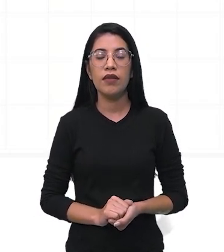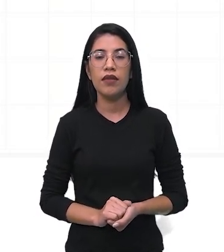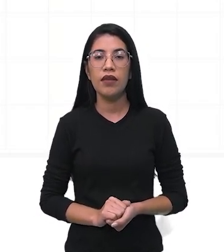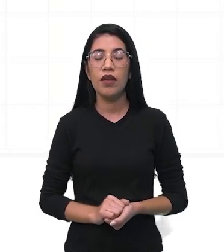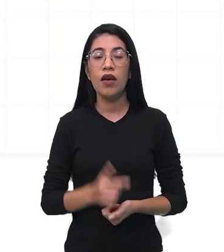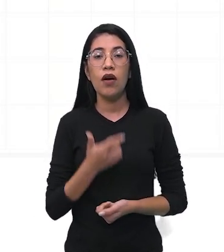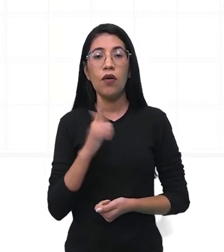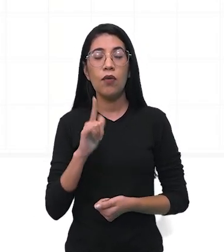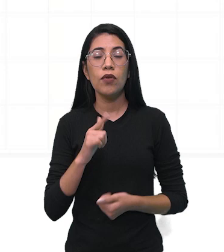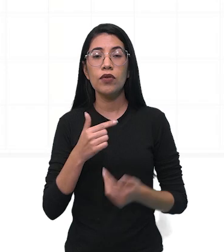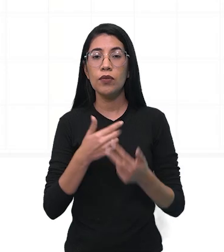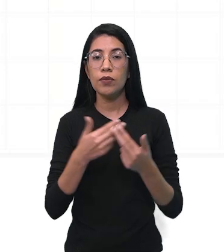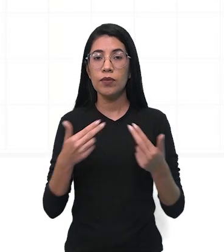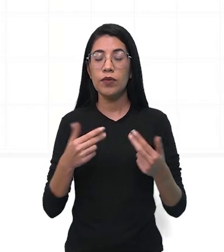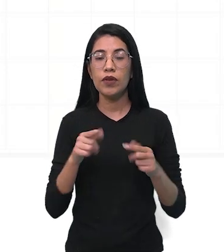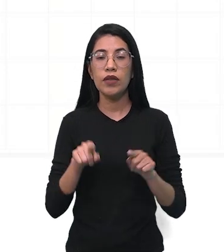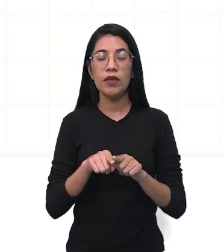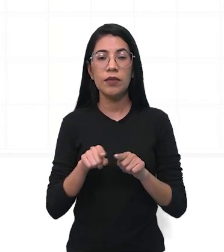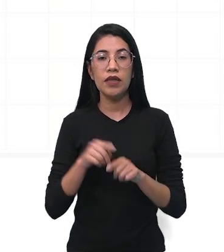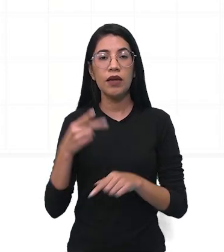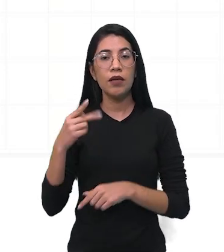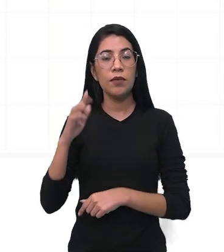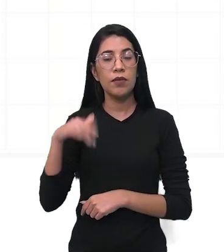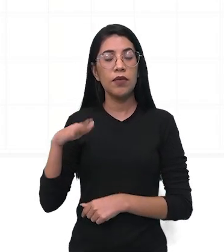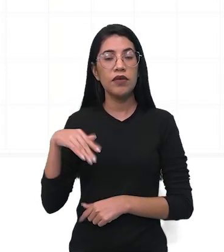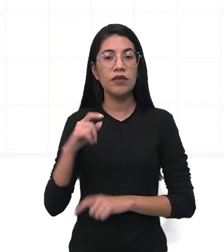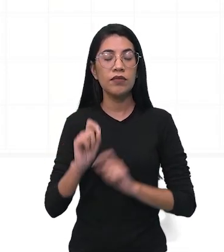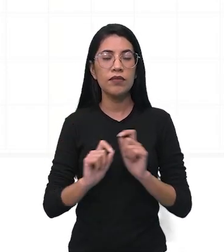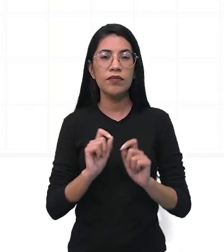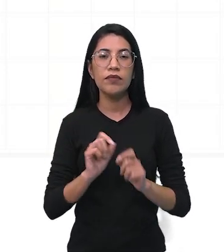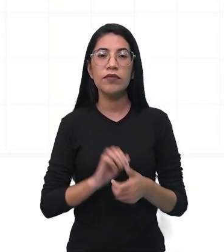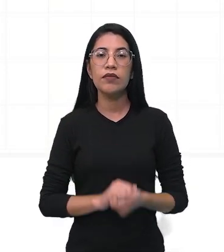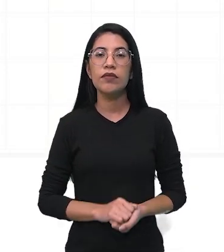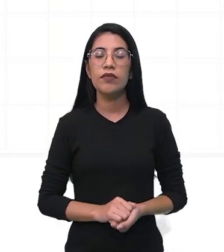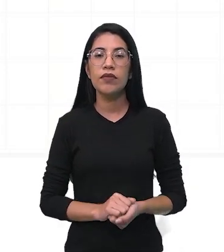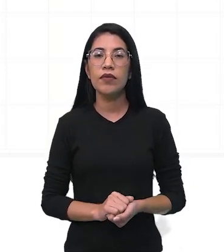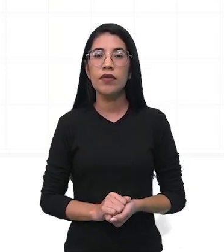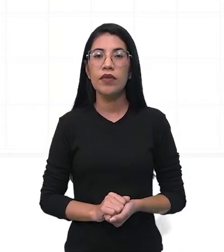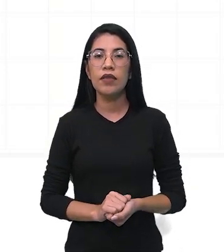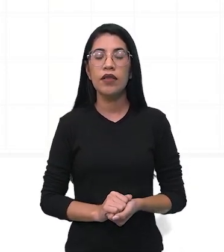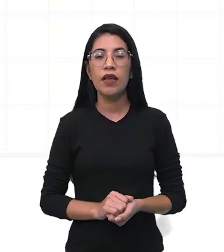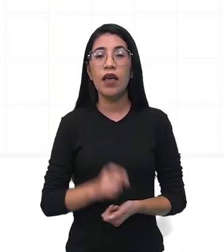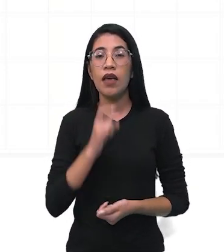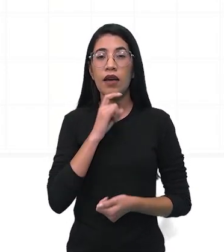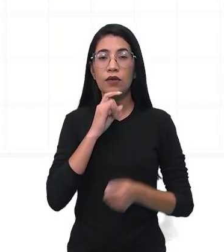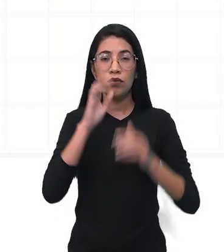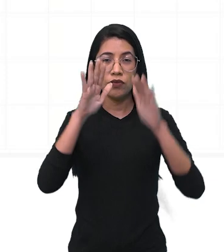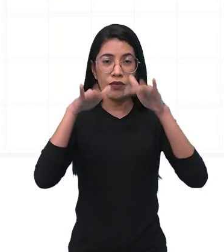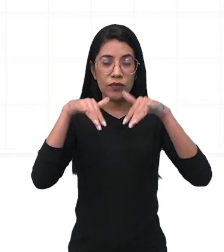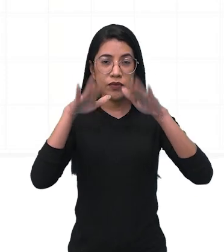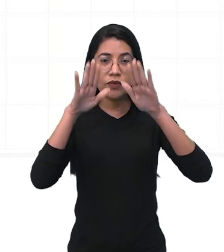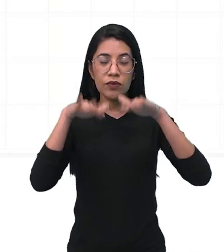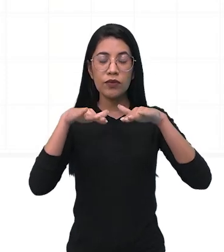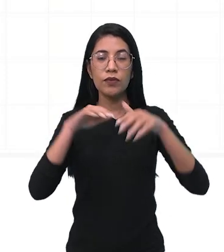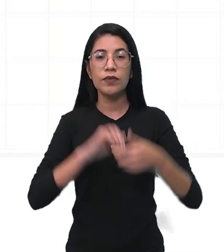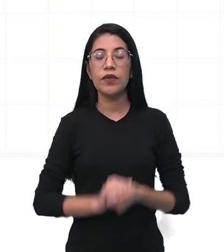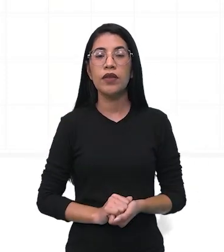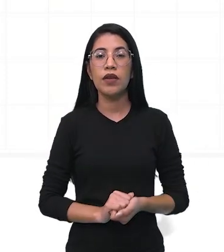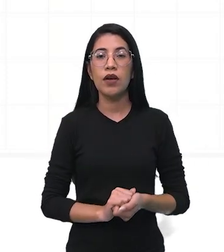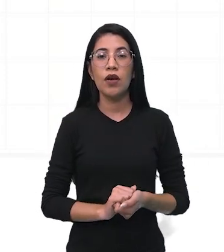oferta aqui, né? Na verdade, essa oferta aqui é do ar-condicionado. O fogão aqui